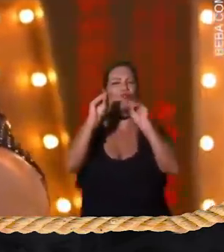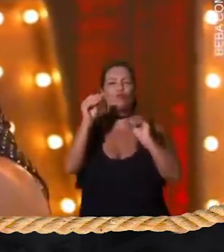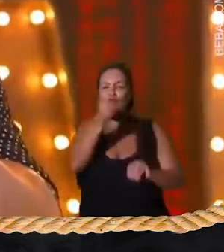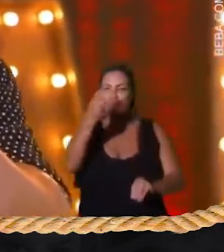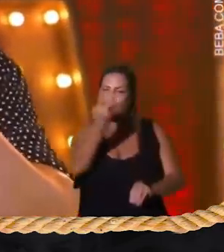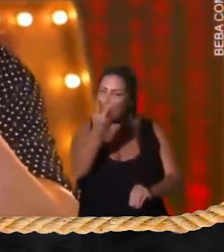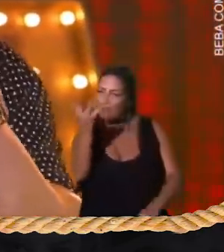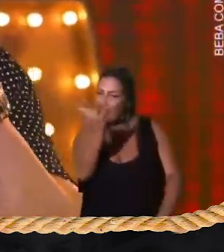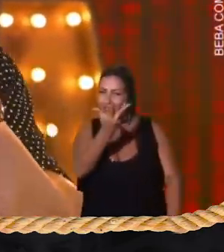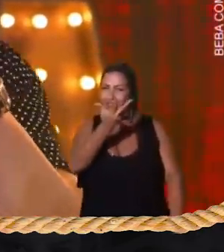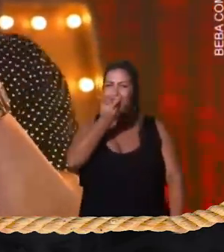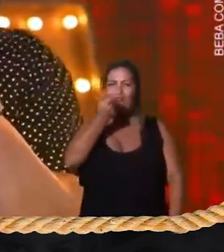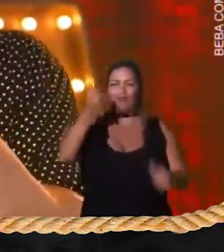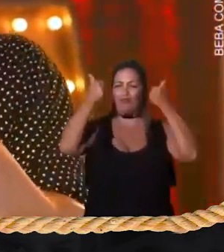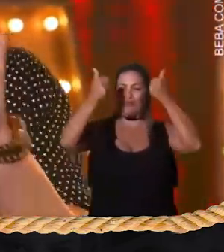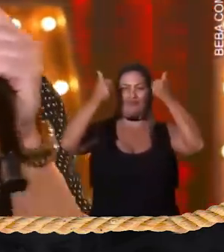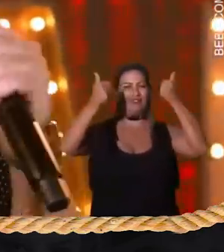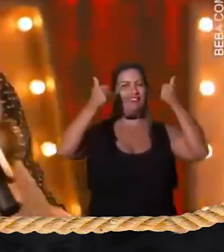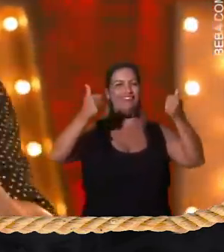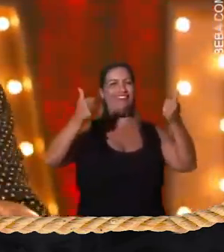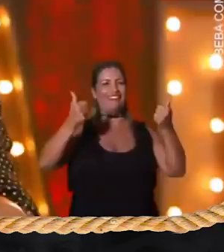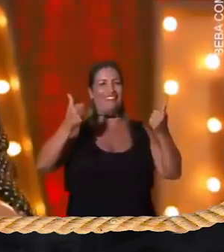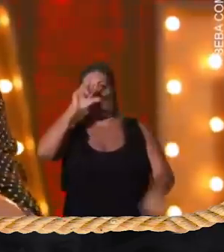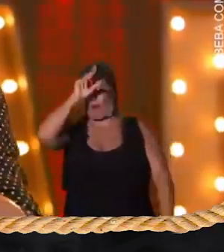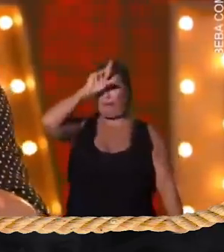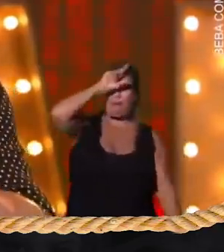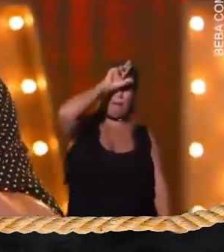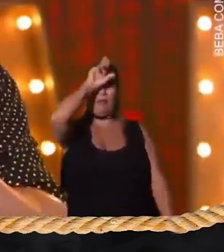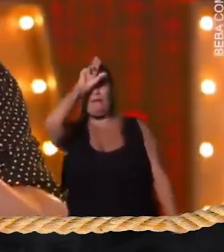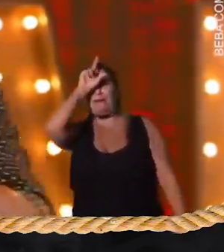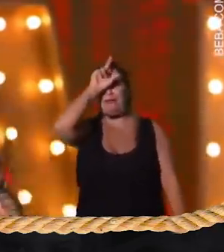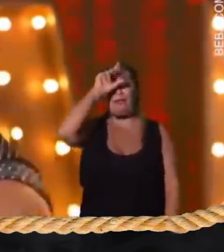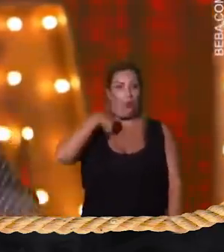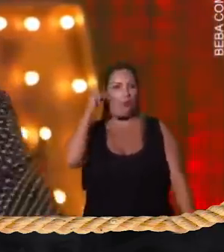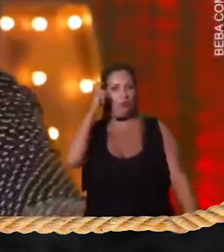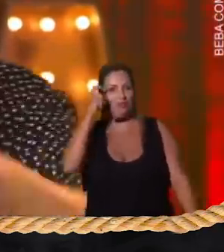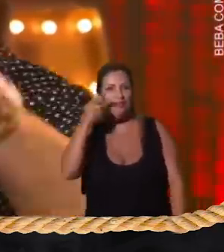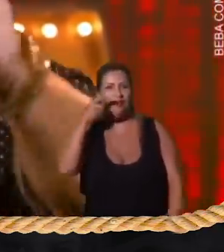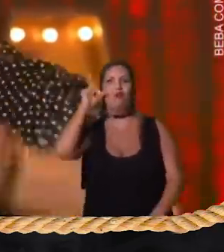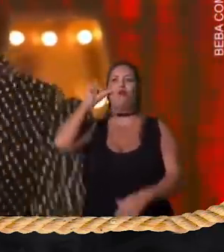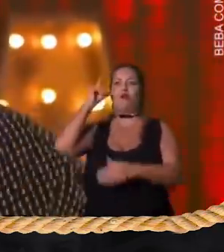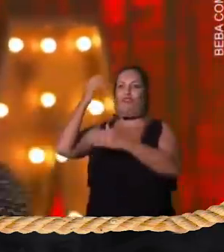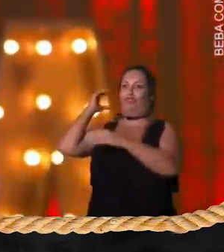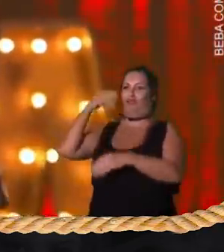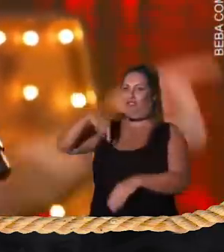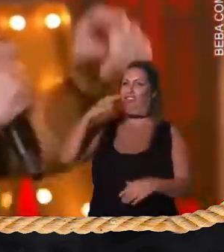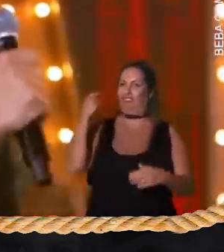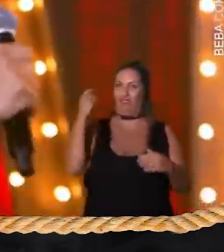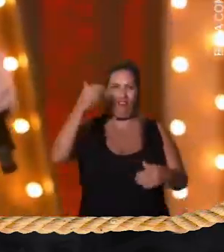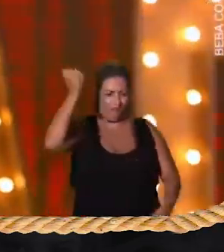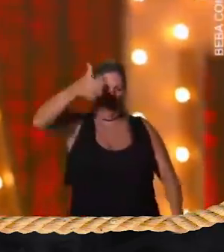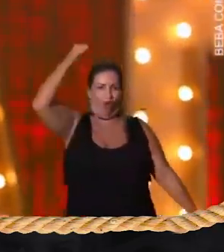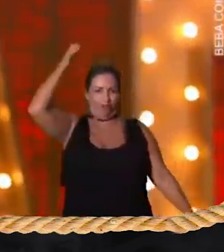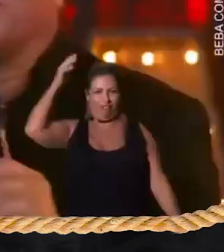maravilhosos. Olha... Ficaram bêbados, vai ter uma cabaça. Eu tô tentando ficar bêbado desde ontem. mas vocês são foda. Amo vocês, Zé Neto e Cristiano. Fala pra eles.